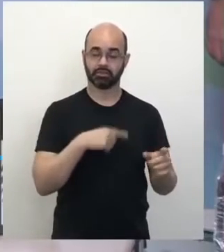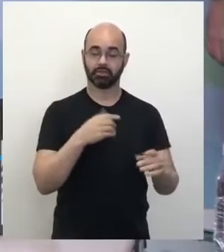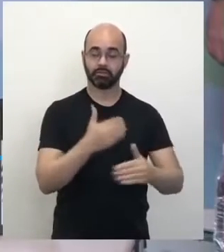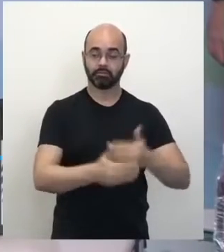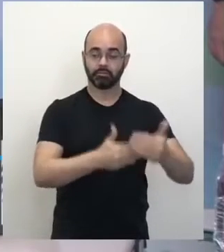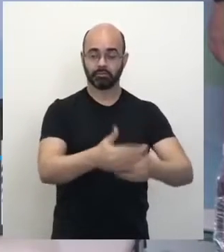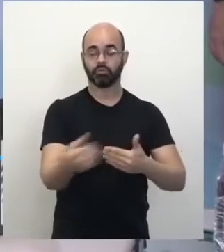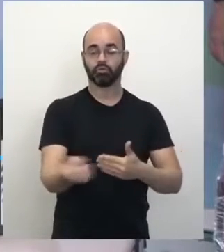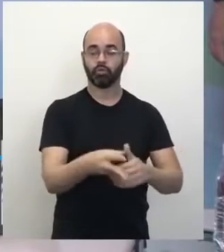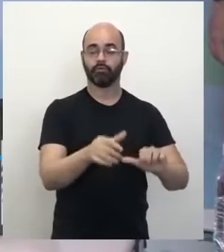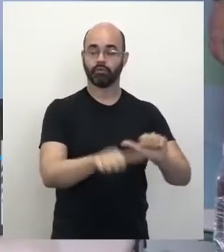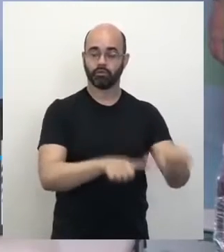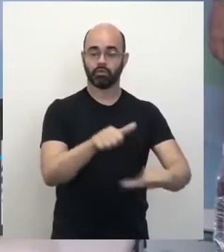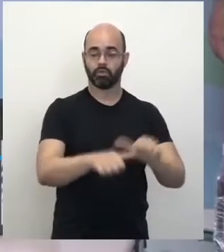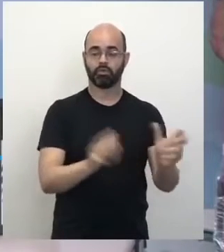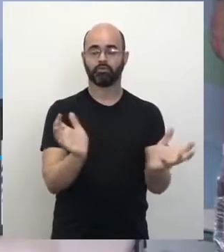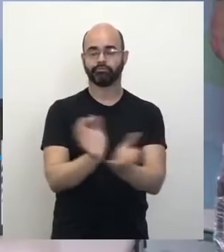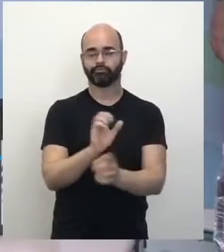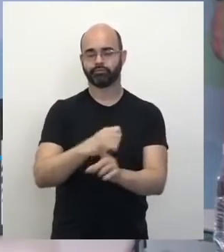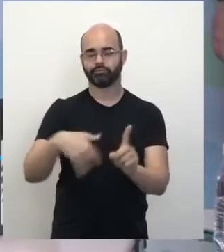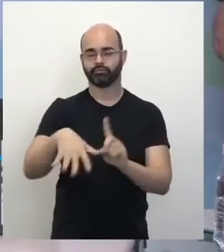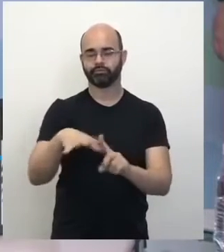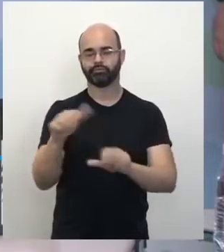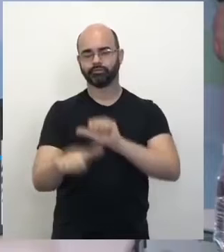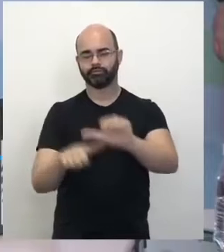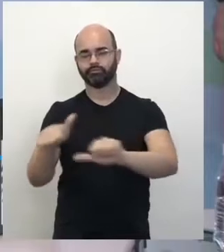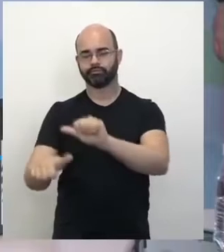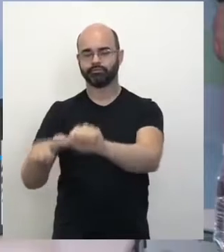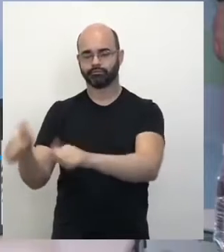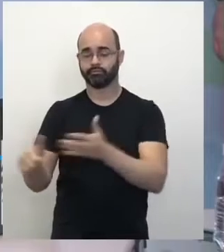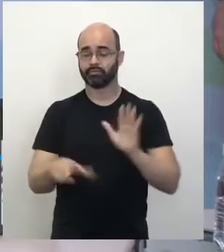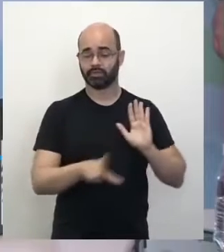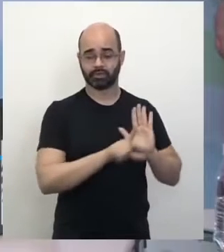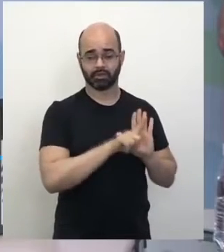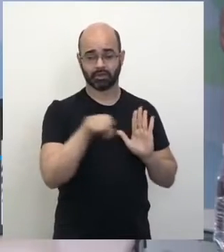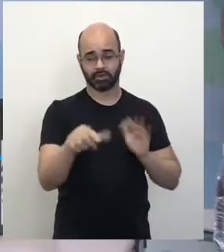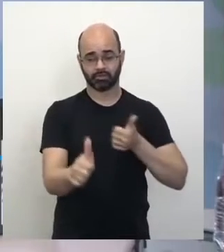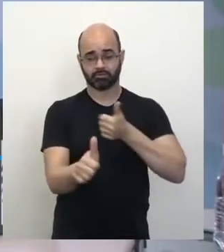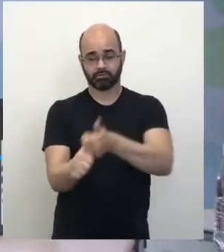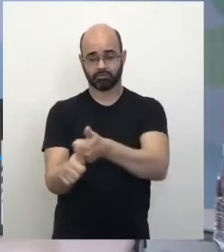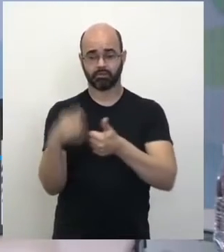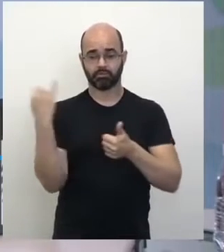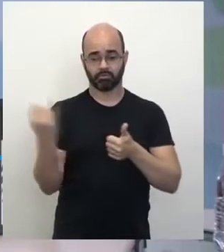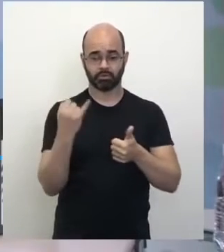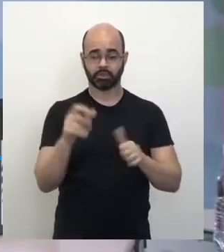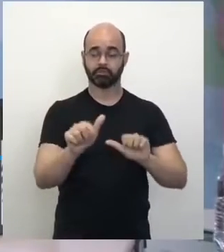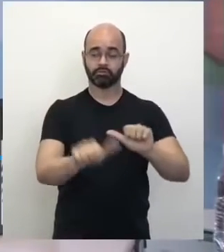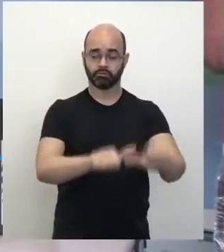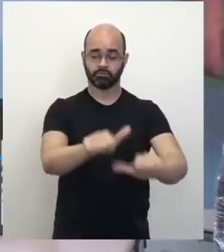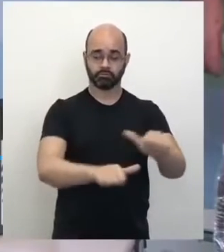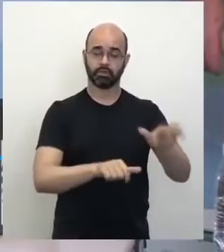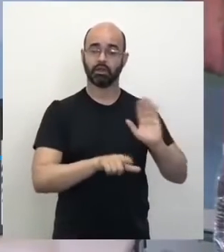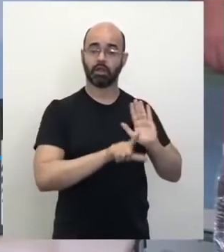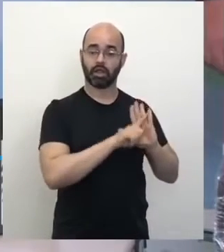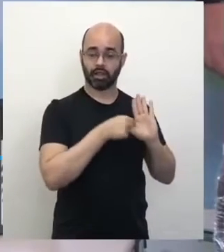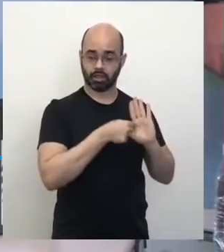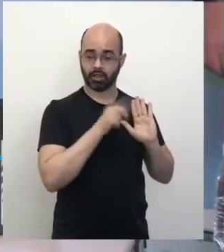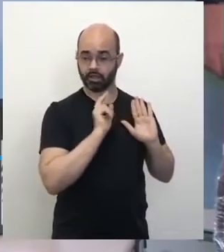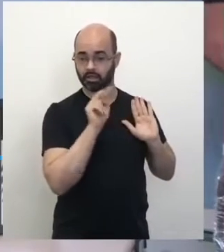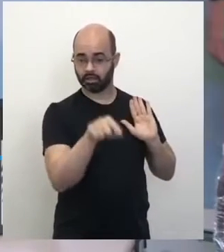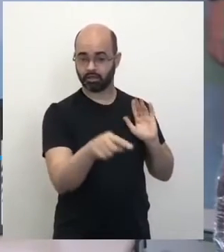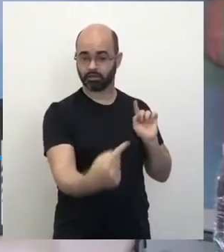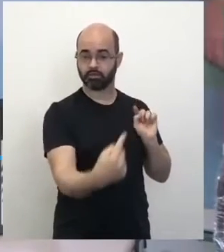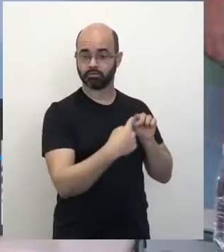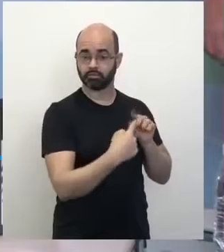elas vão se transformando. Então, as leis precisam acompanhar as transformações que ocorrem. E muitas